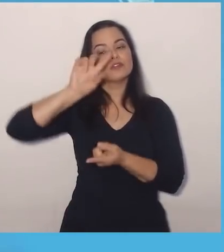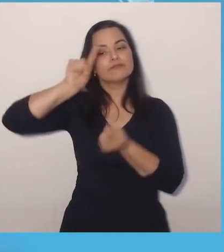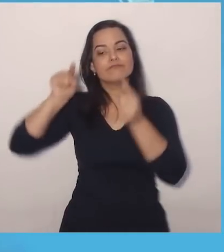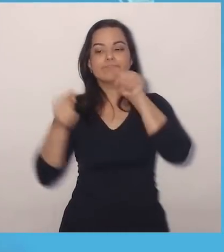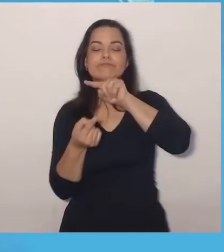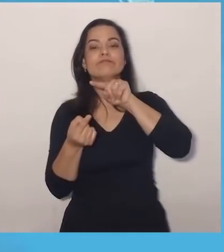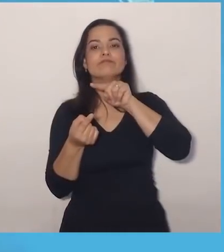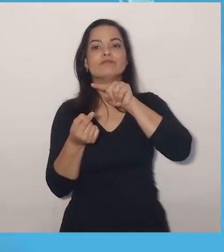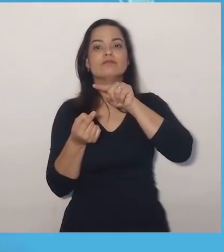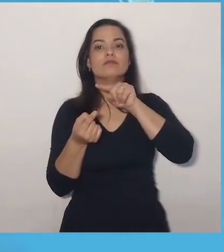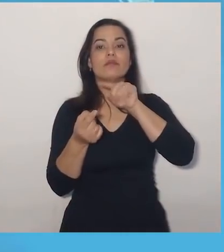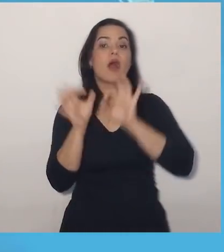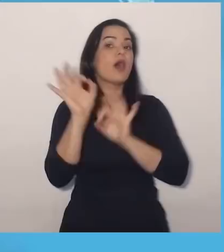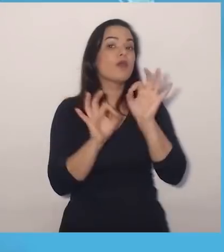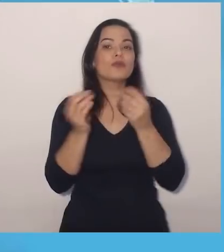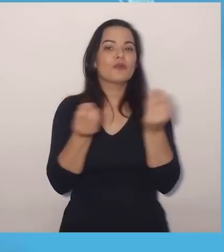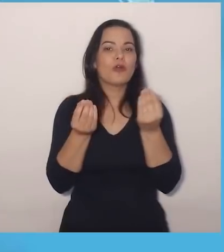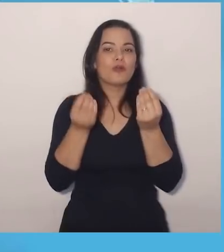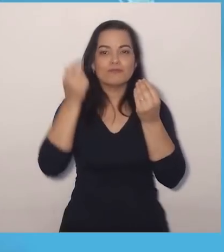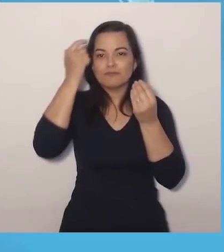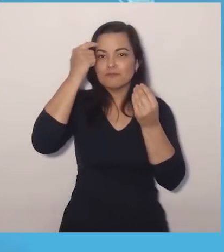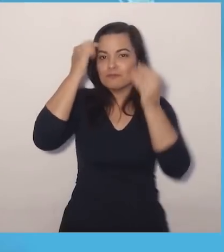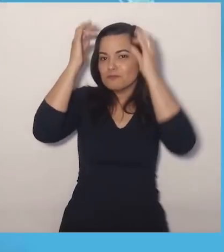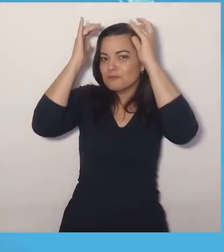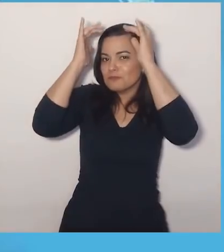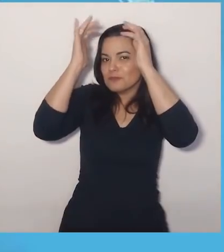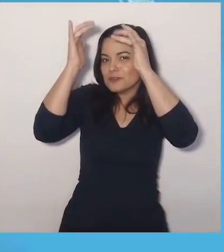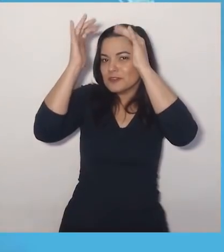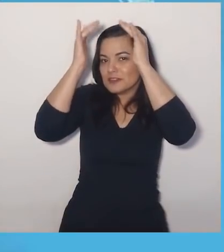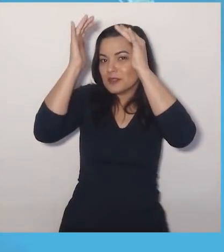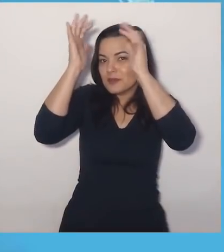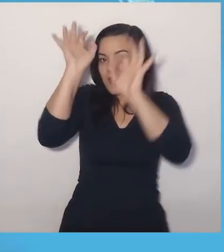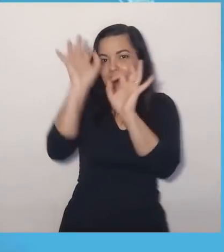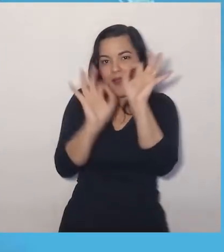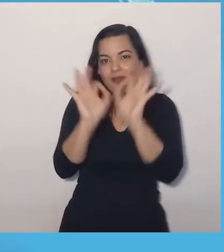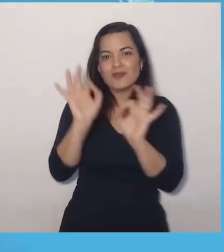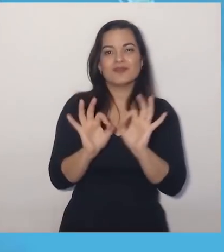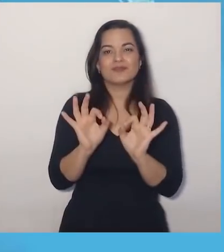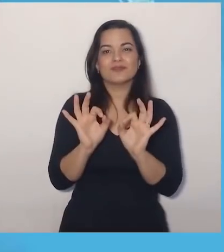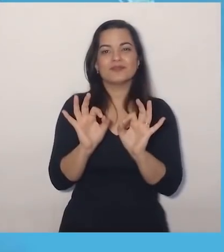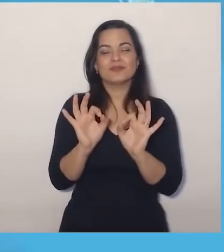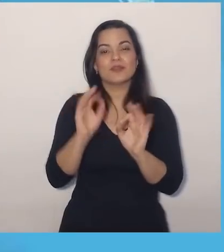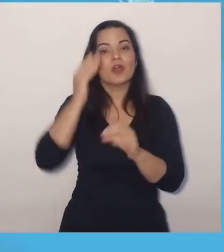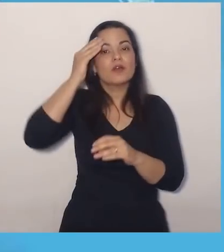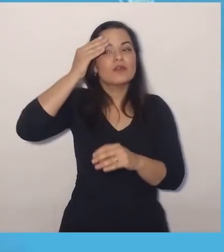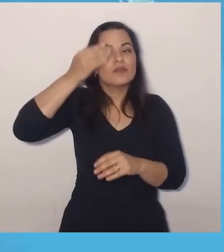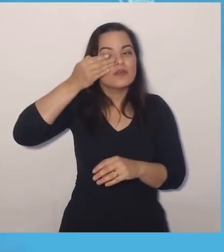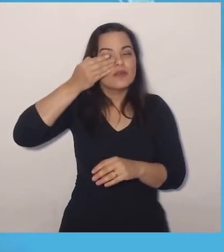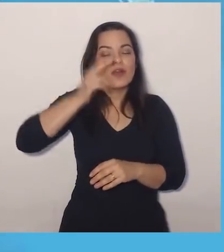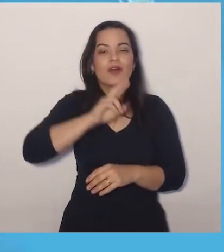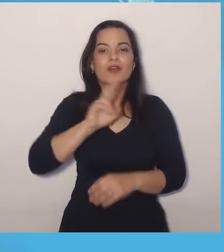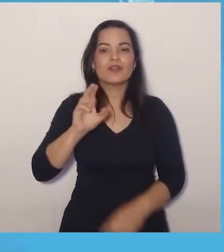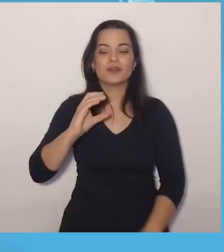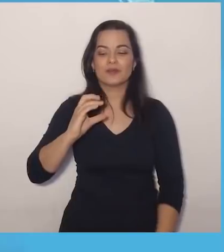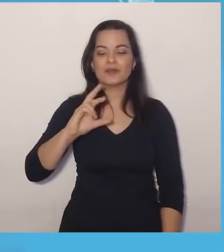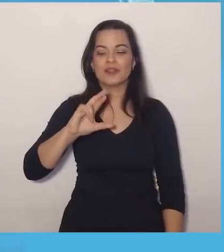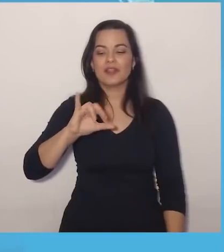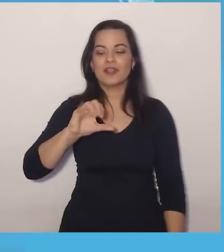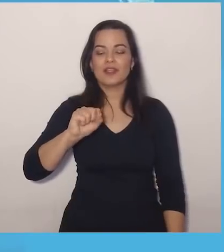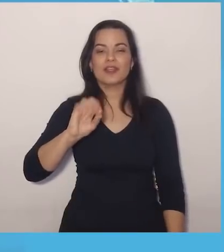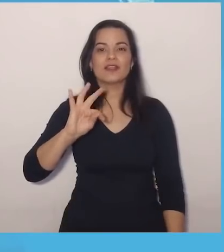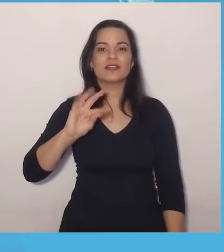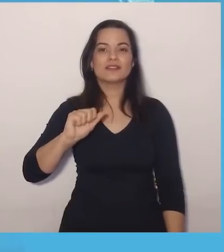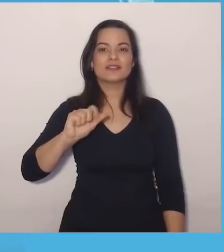tudo isso é o nosso cérebro. Então, a lente do nosso olho é essa partezinha aí chamada